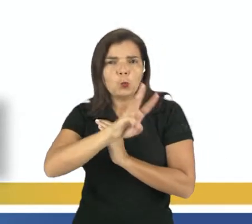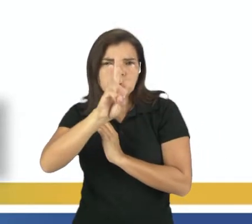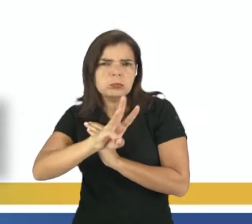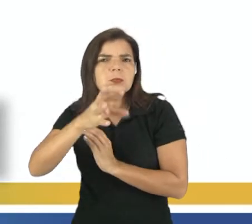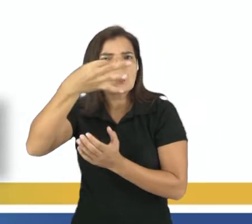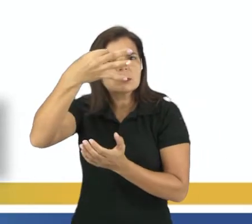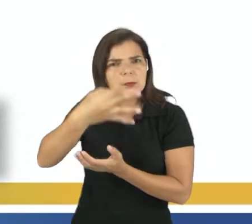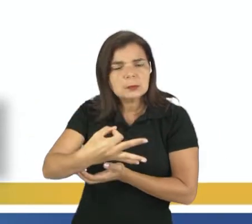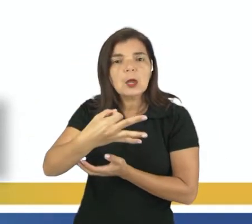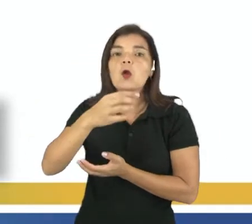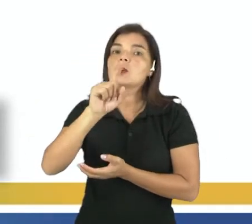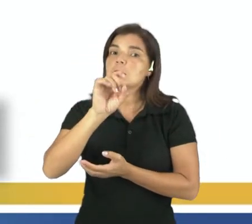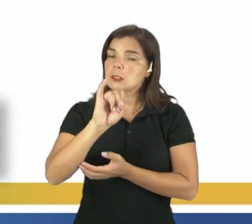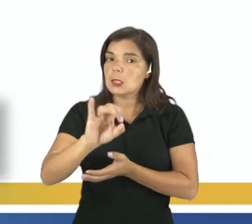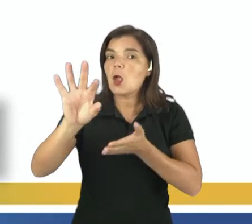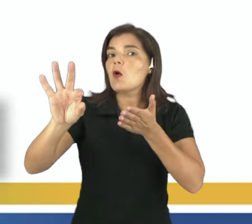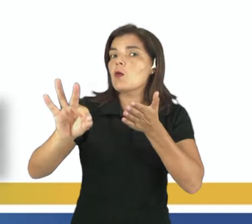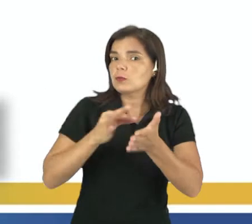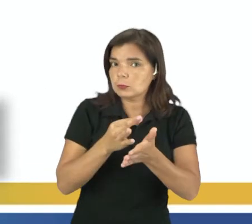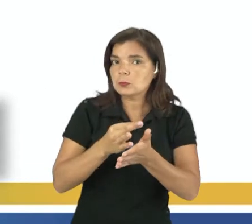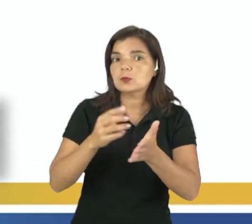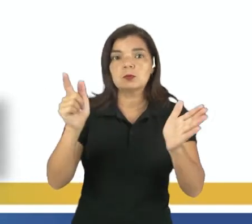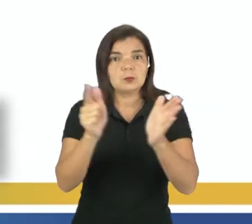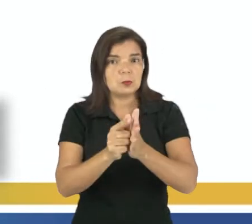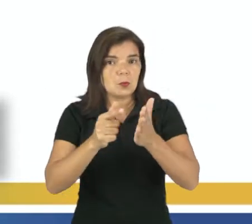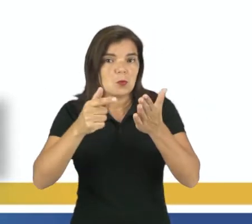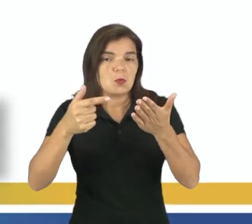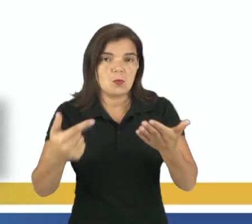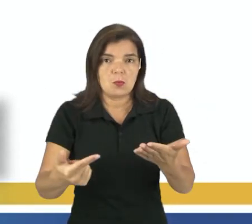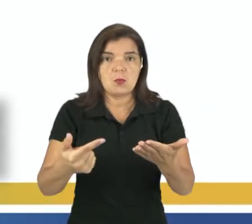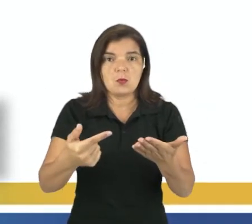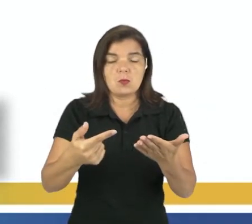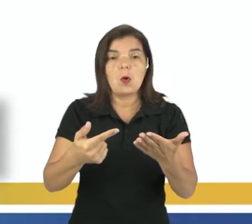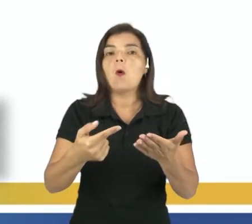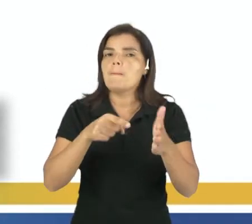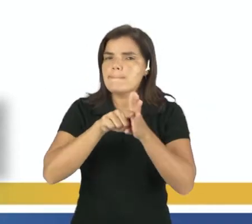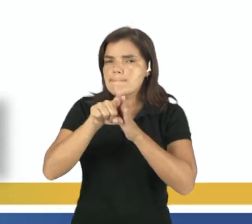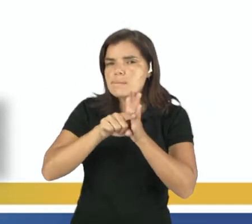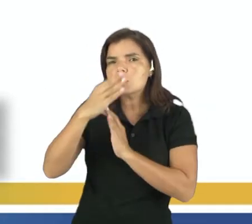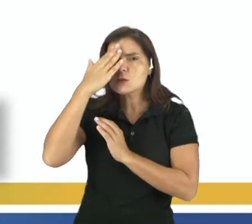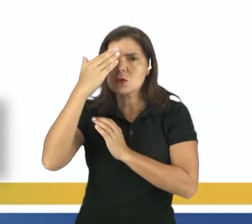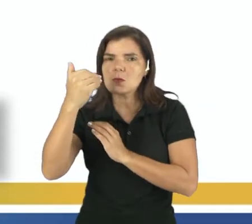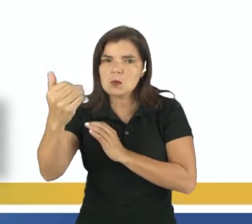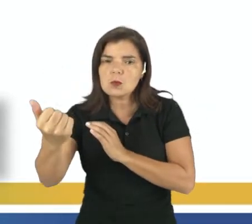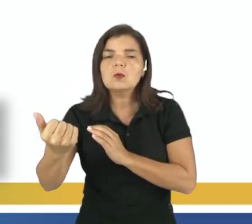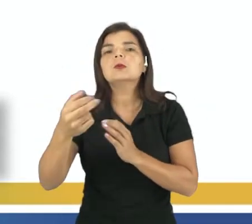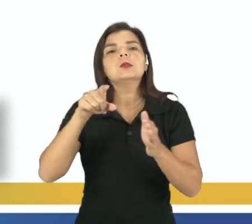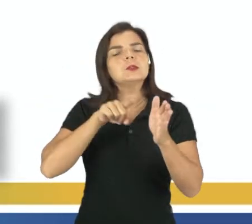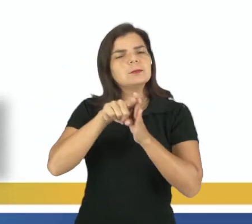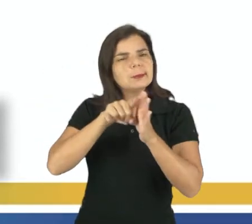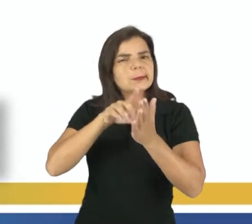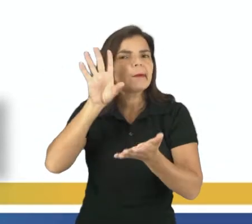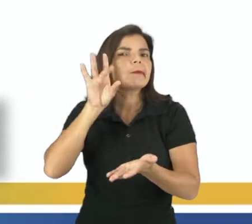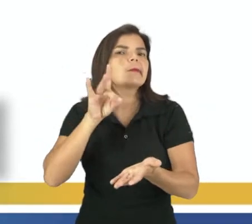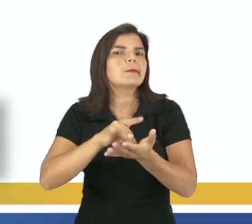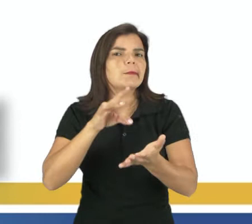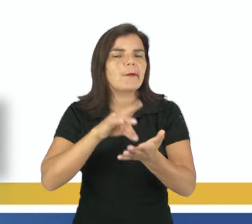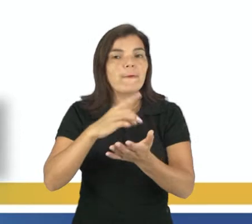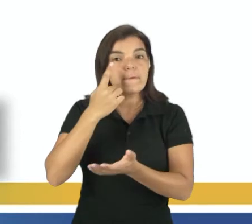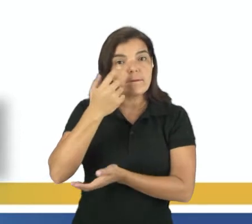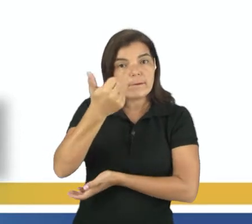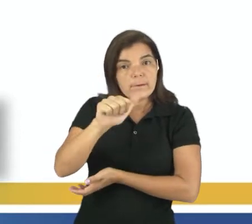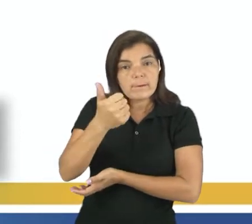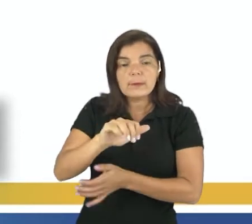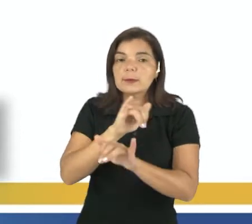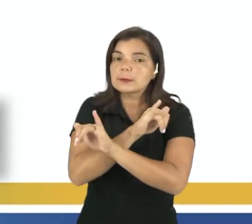confiáveis, se possui assinaturas de jornalistas ou especialistas, pesquisar sobre eles, checar